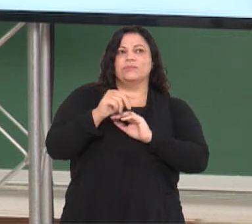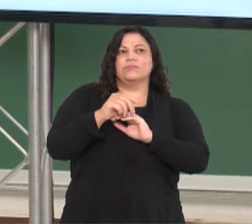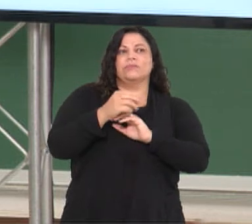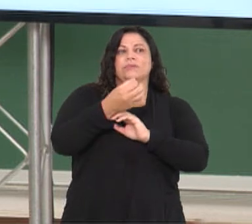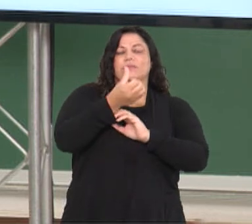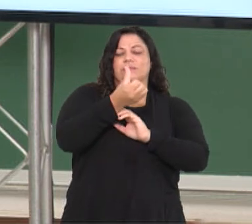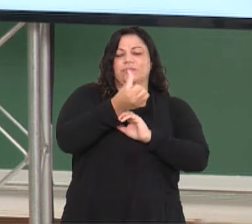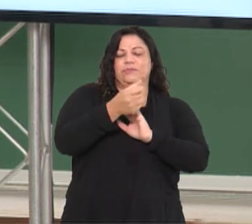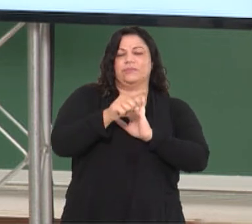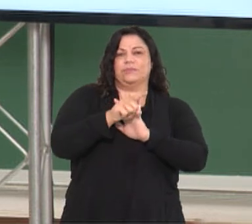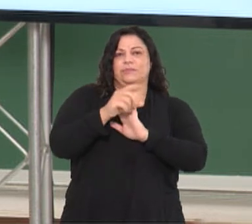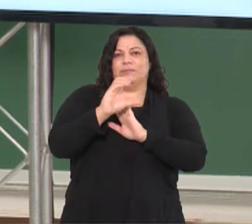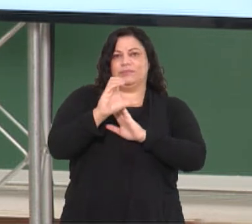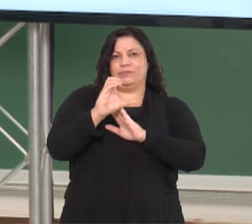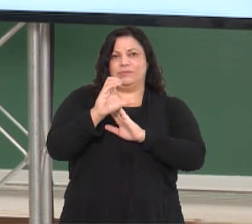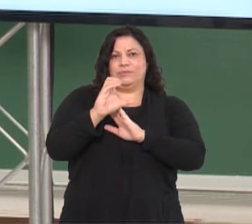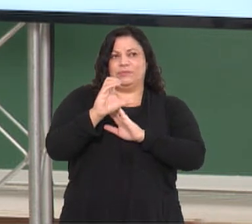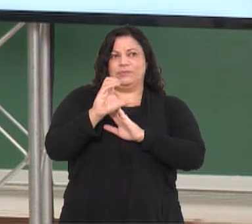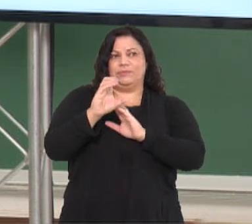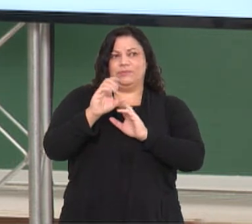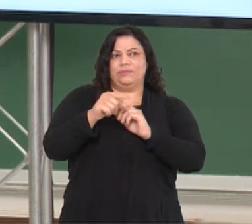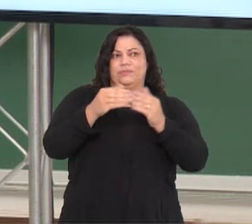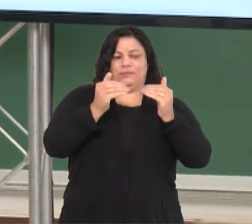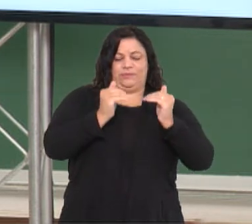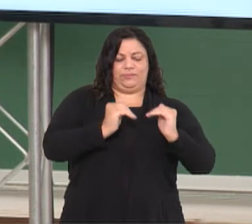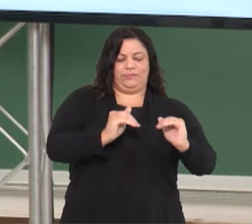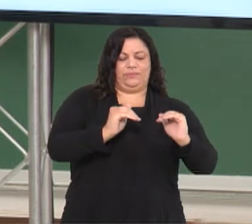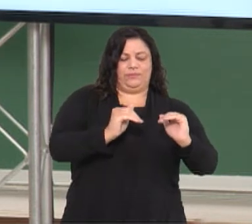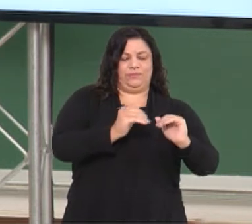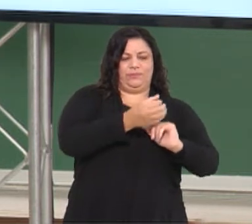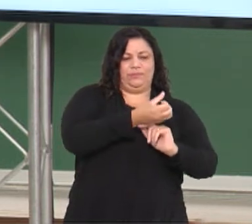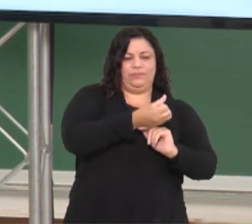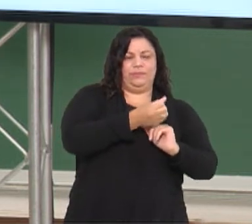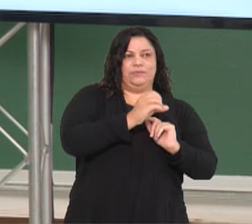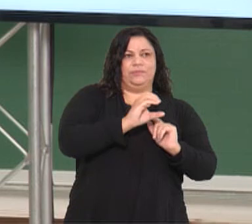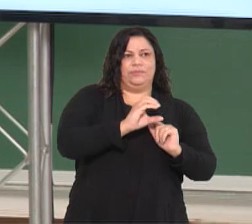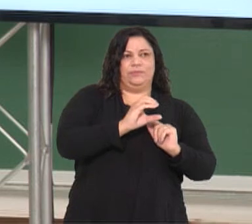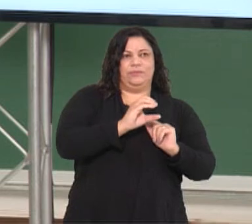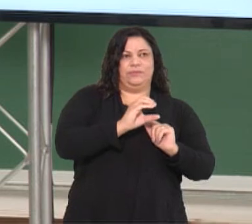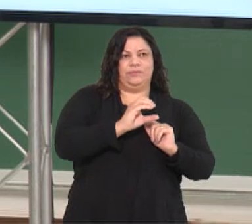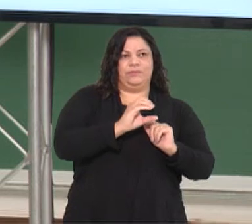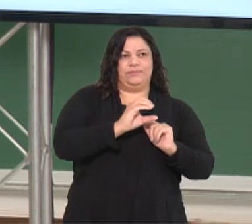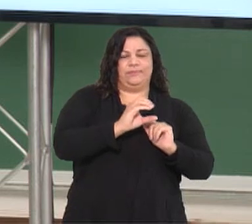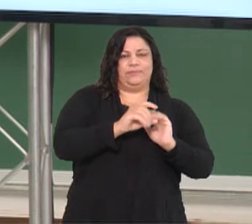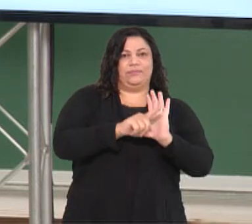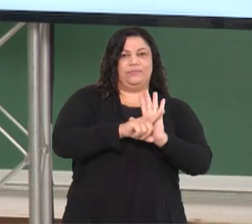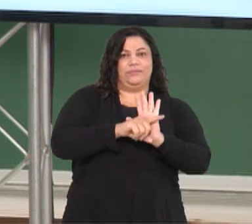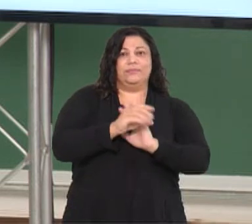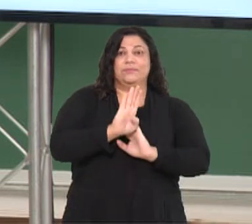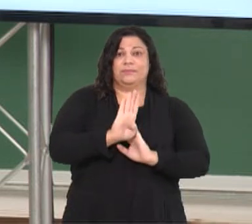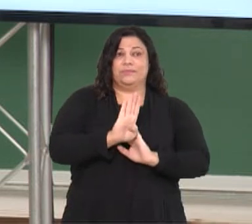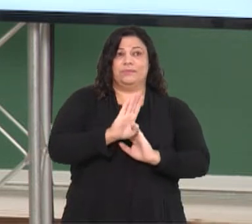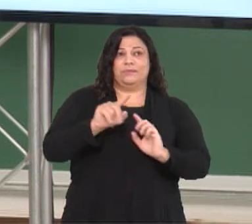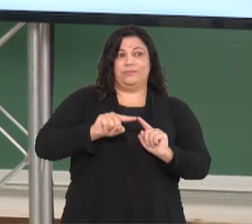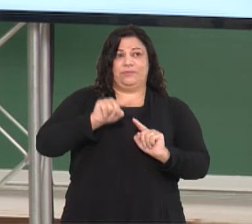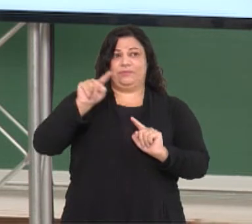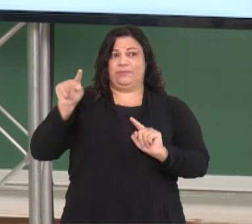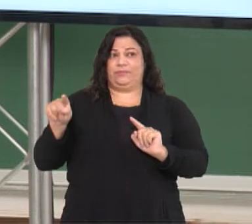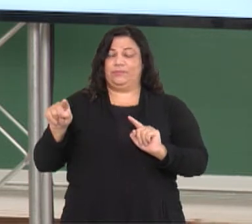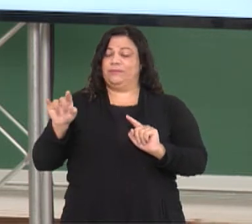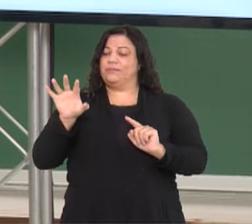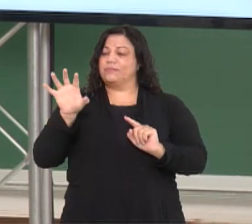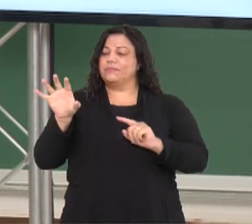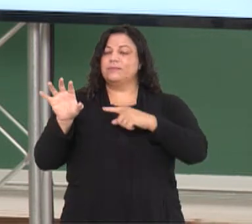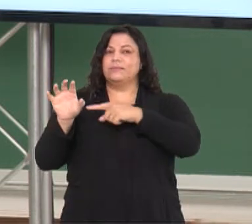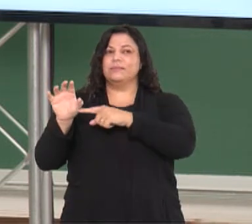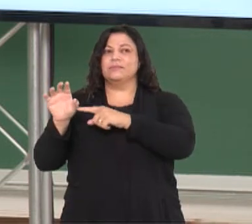6c menos b, 6 negativo c menos b. É esse o tamanho dele. E, finalmente, 6c menos